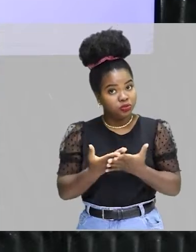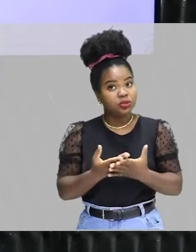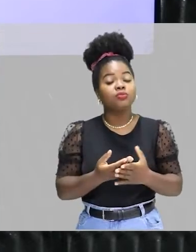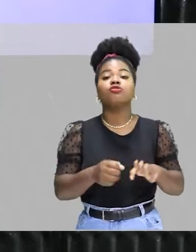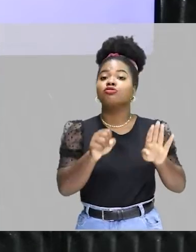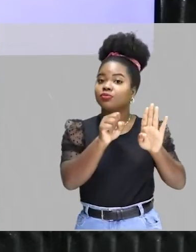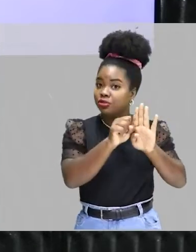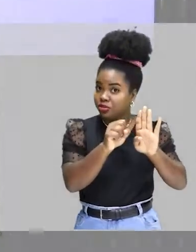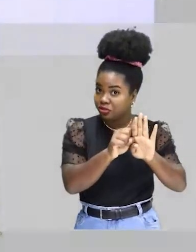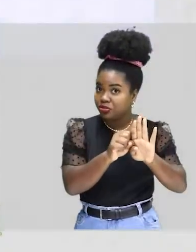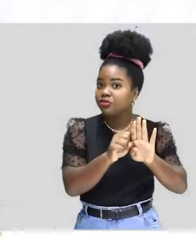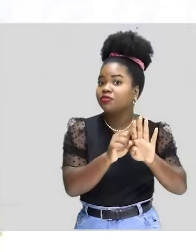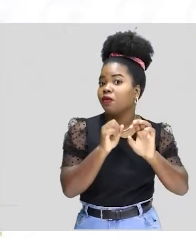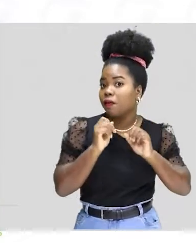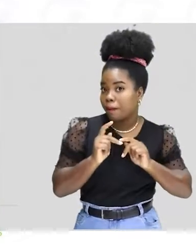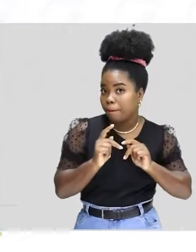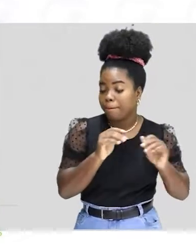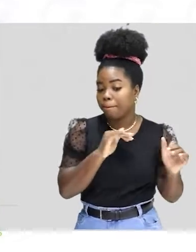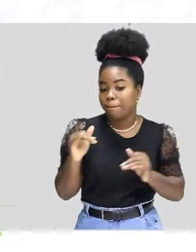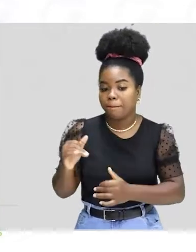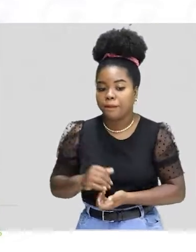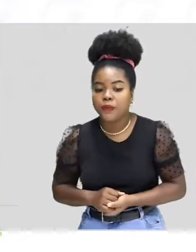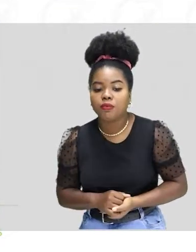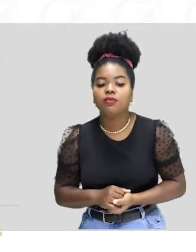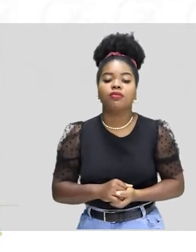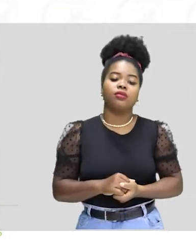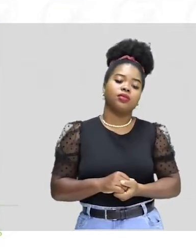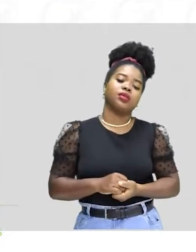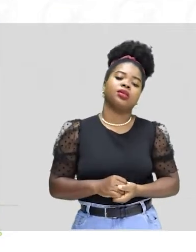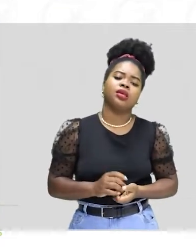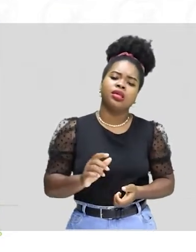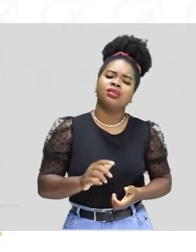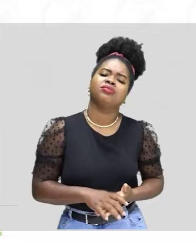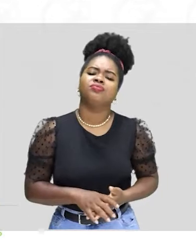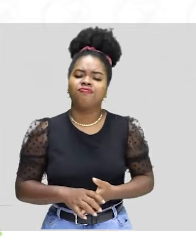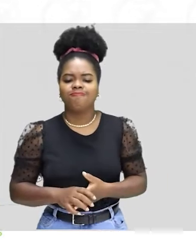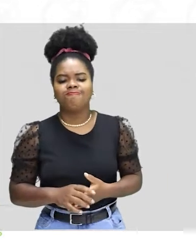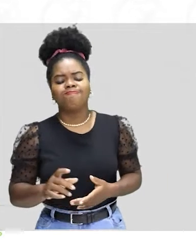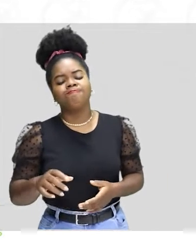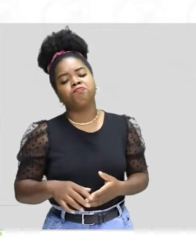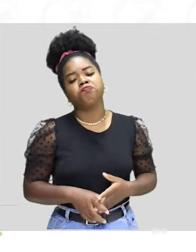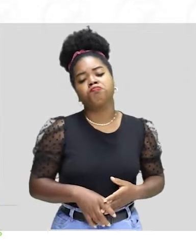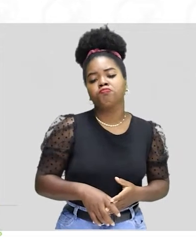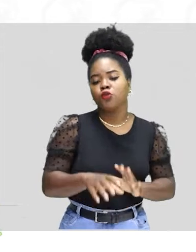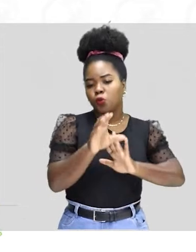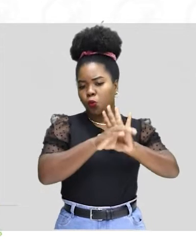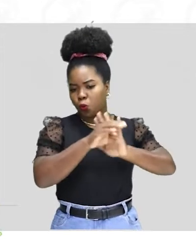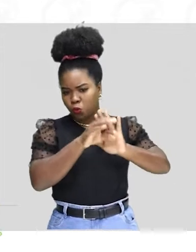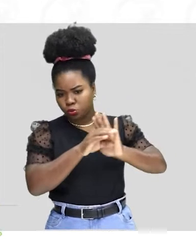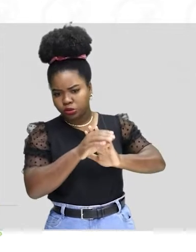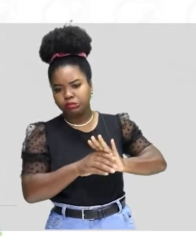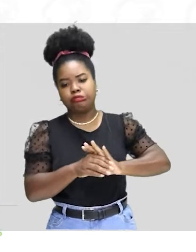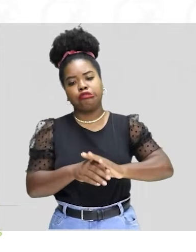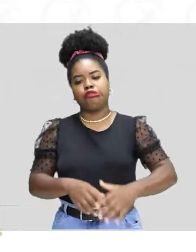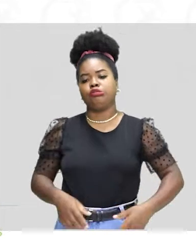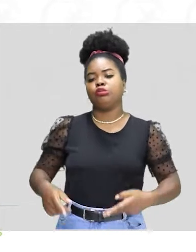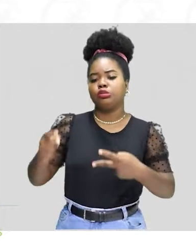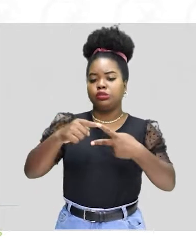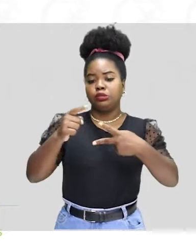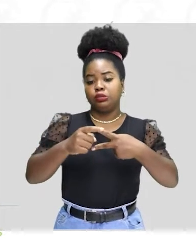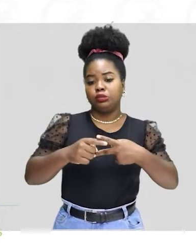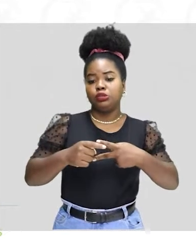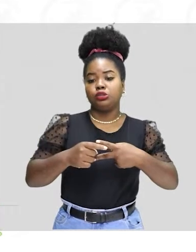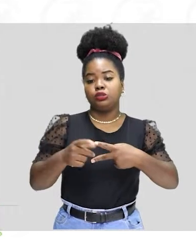né? Bom, além do conceito de primitivas e derivadas, nós também temos os